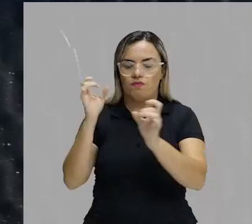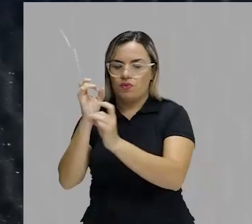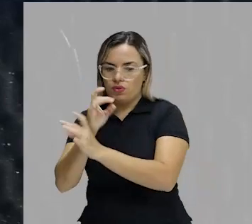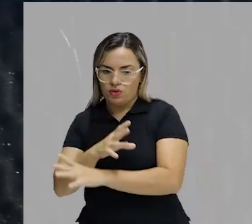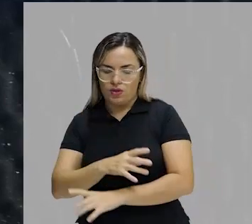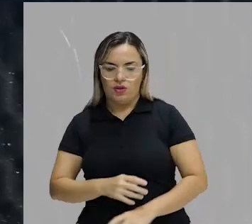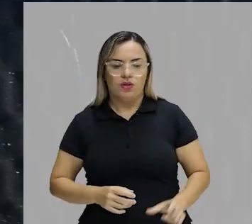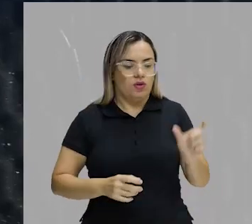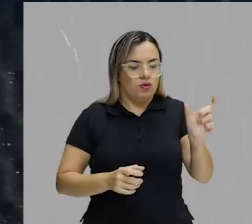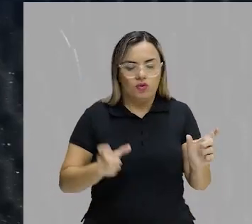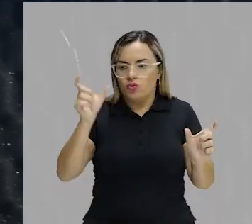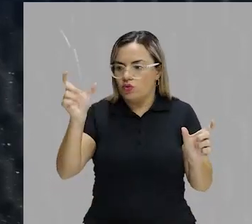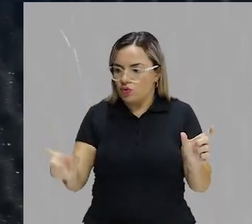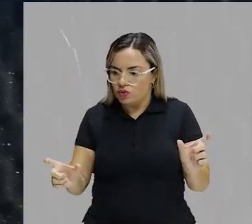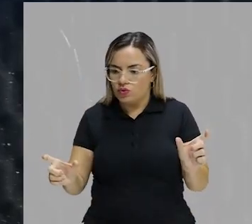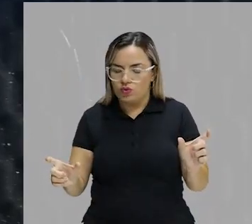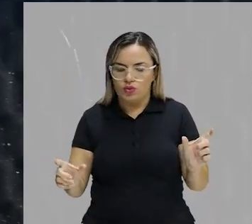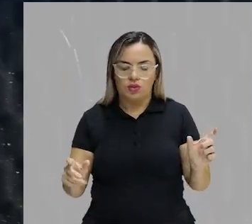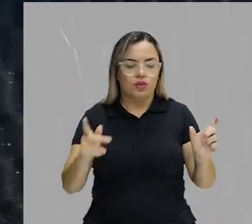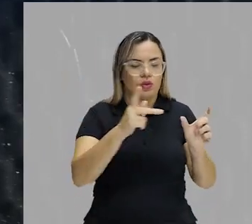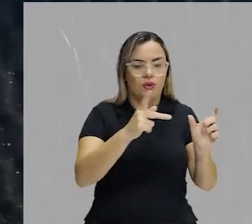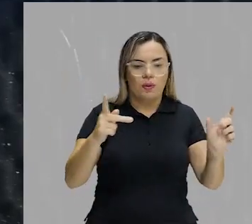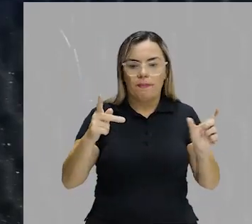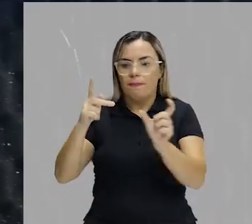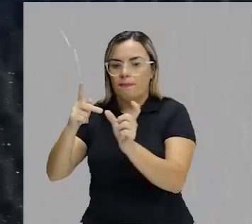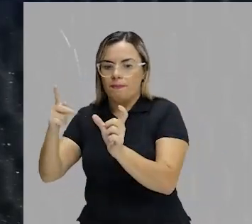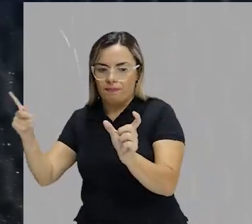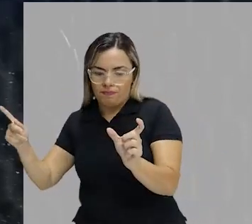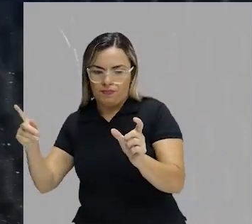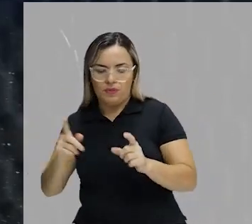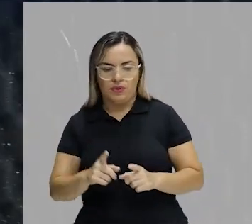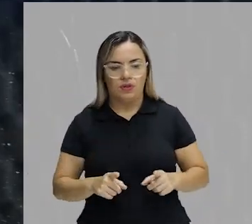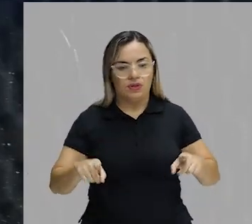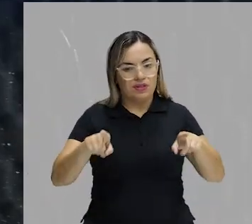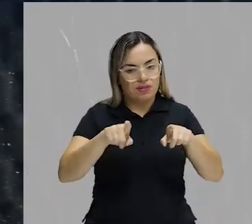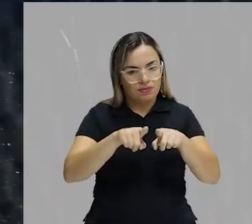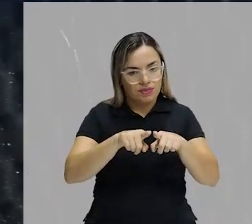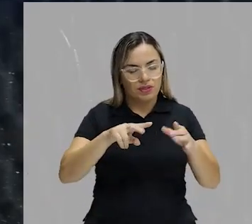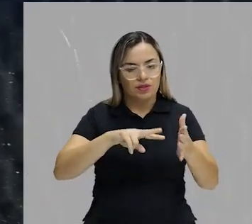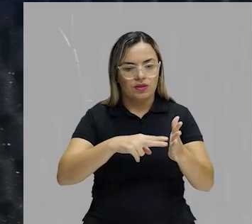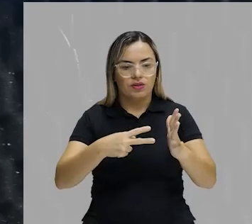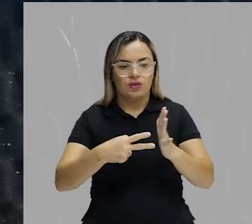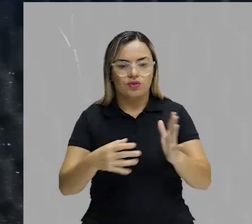predicado. Mas essa relação entre elas vai ter um sentido. Olha só aqui, ó.